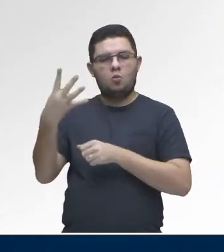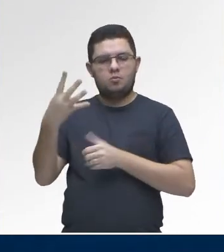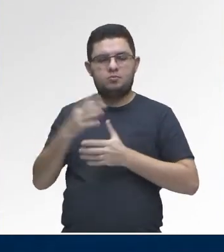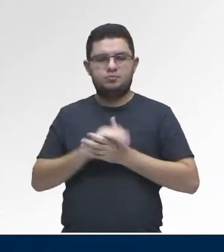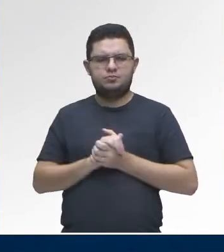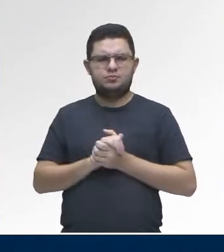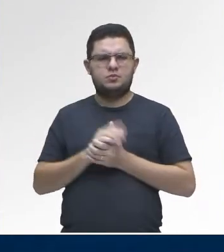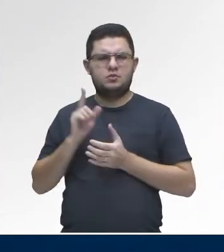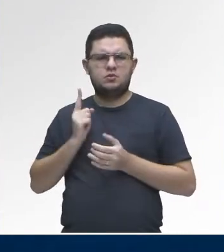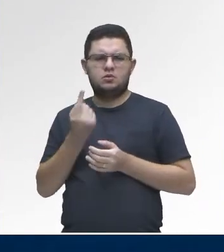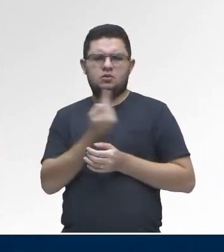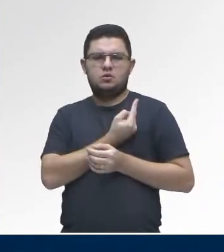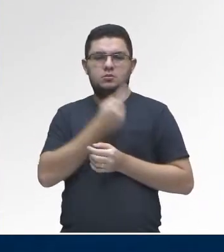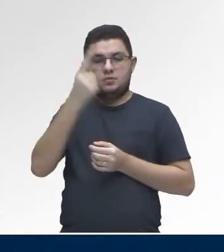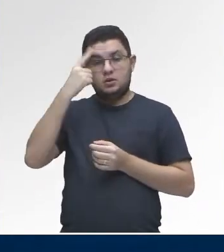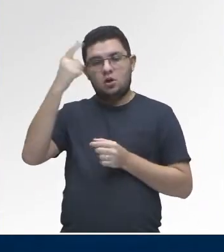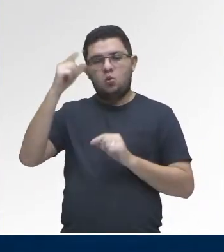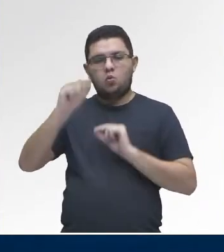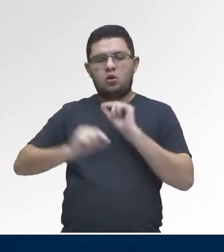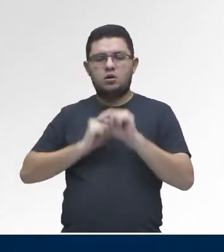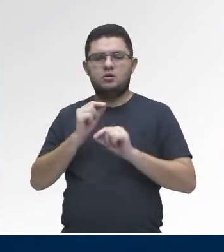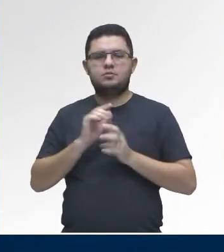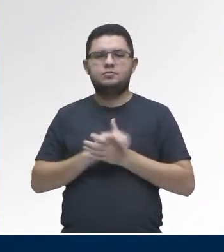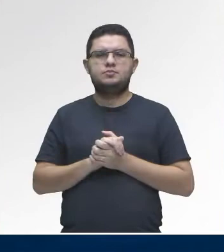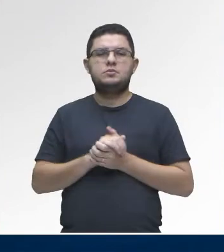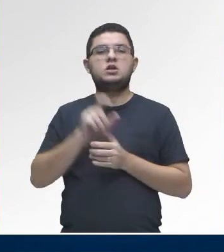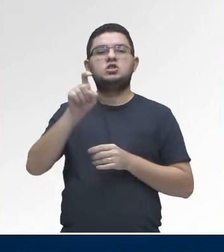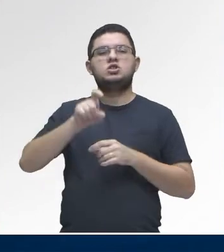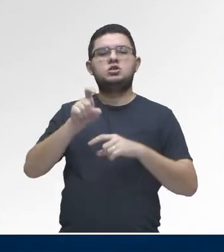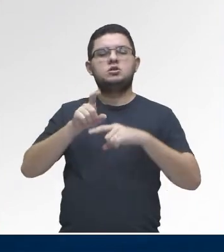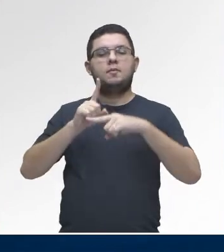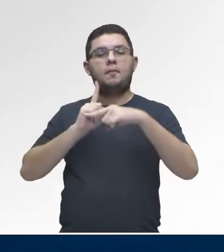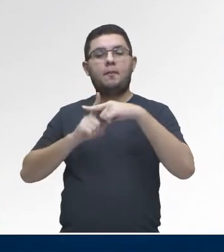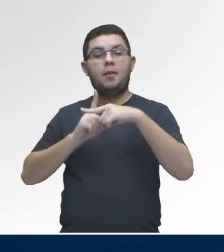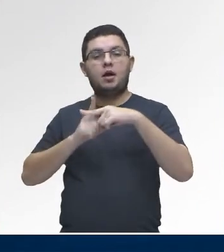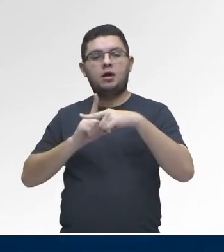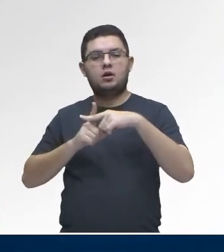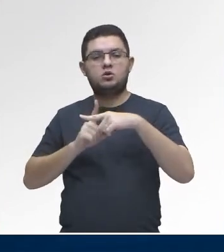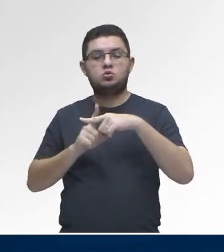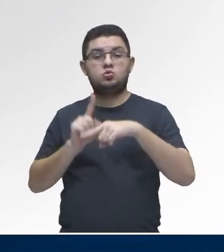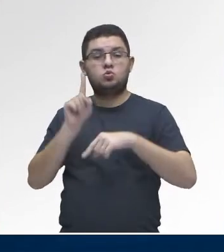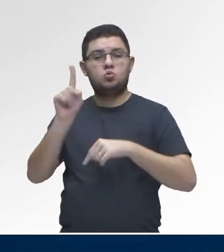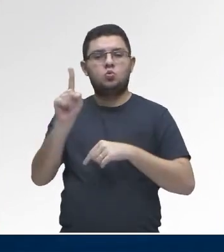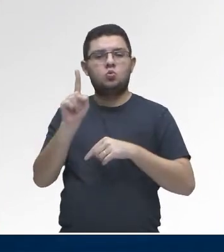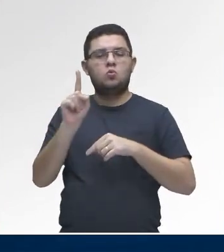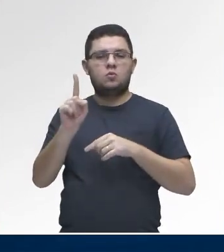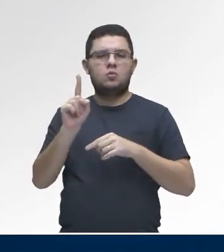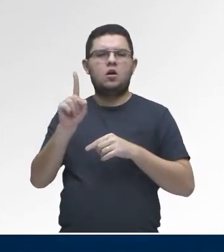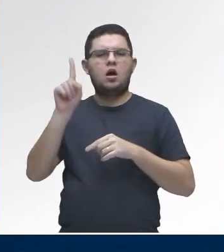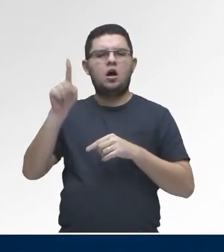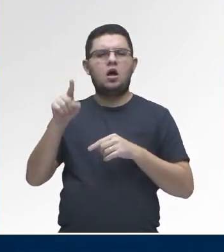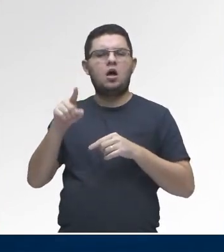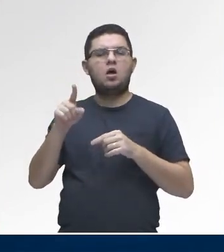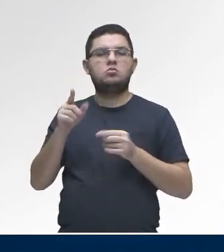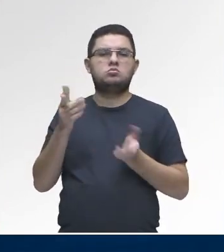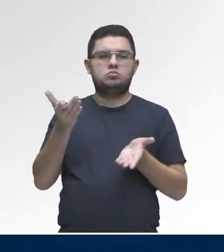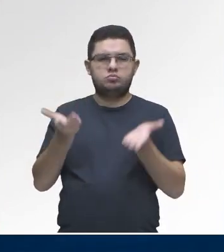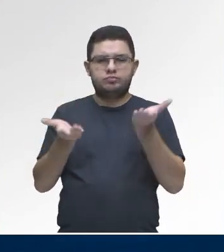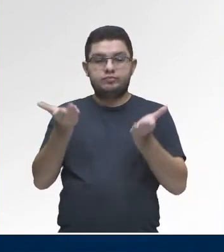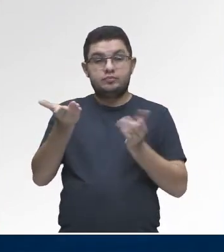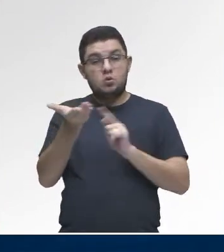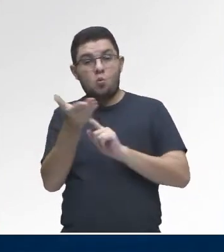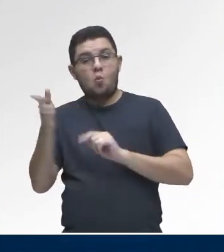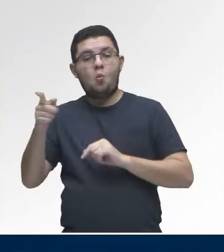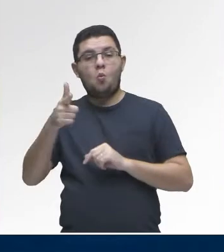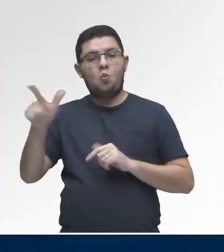pensar nesse x mais 1 sendo um dos lados da balança e esse 4 sendo o